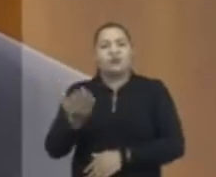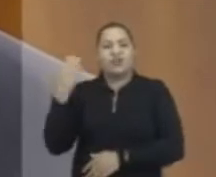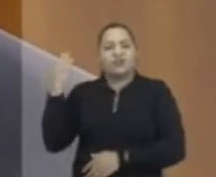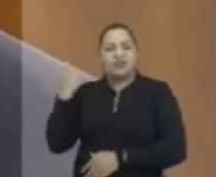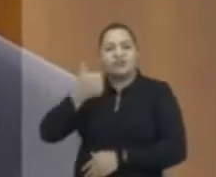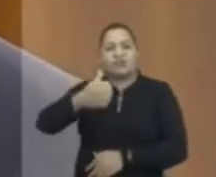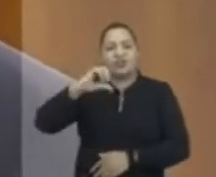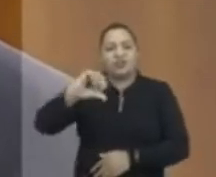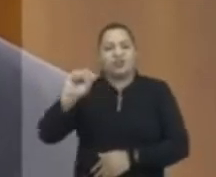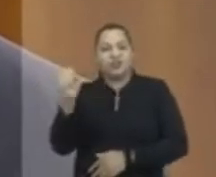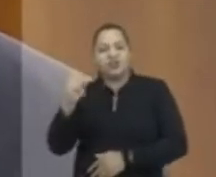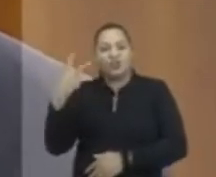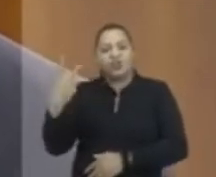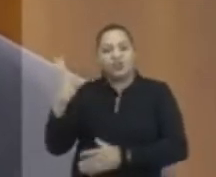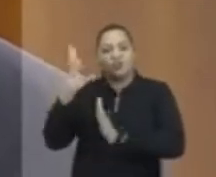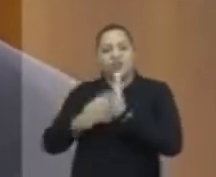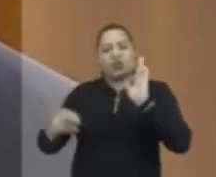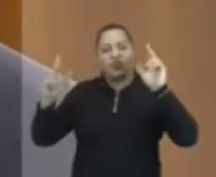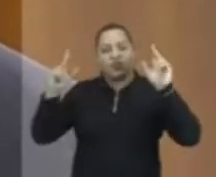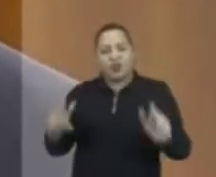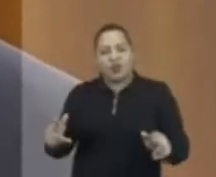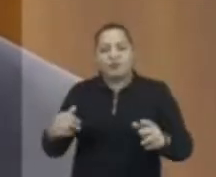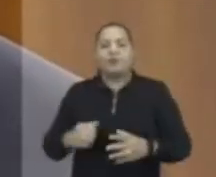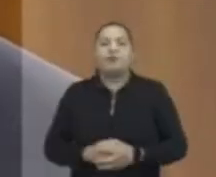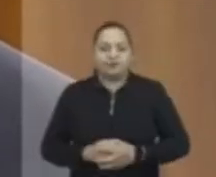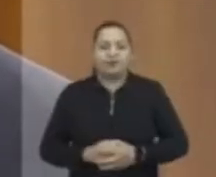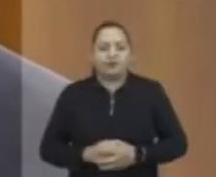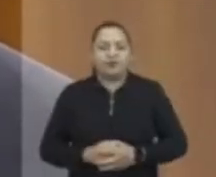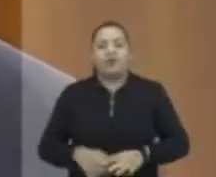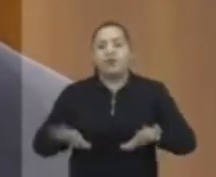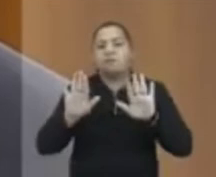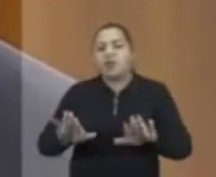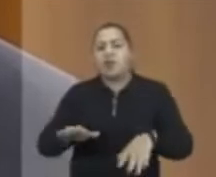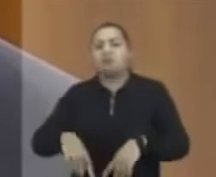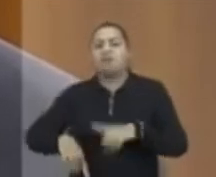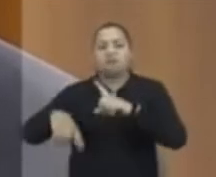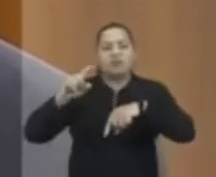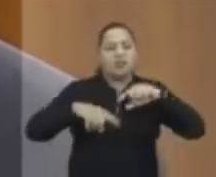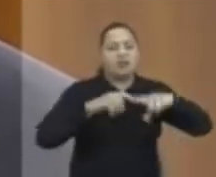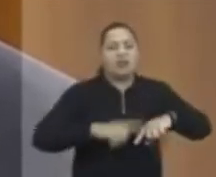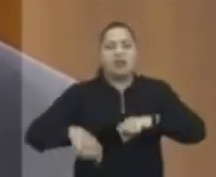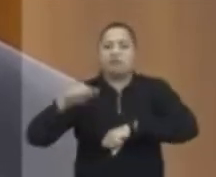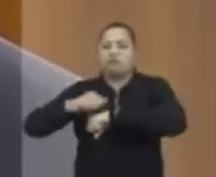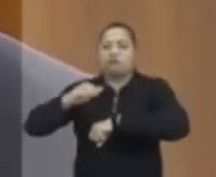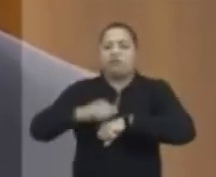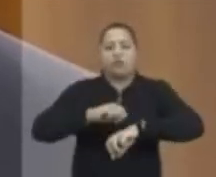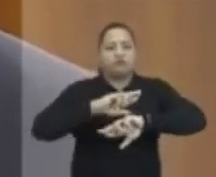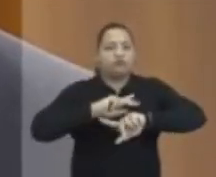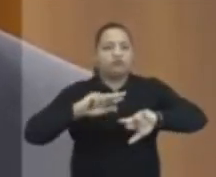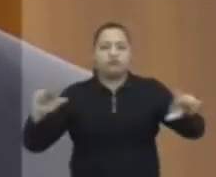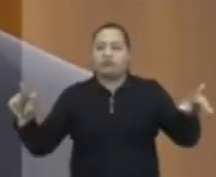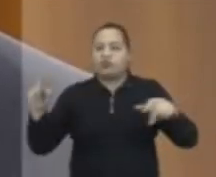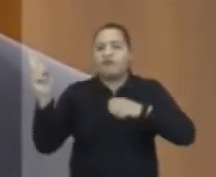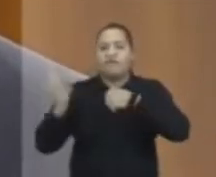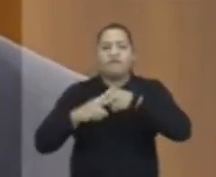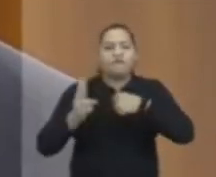1982, muito mais do que o que há de concreto, vidro, fiação e equipamento nesse prédio, há